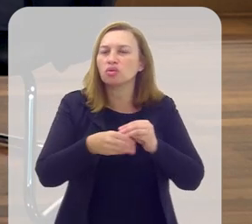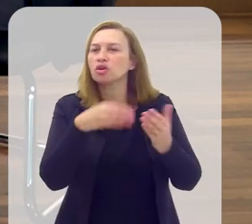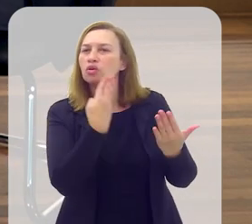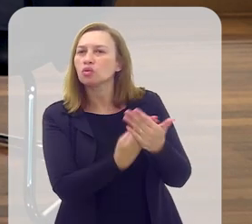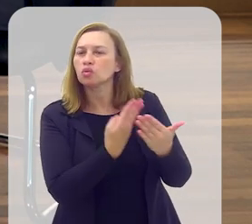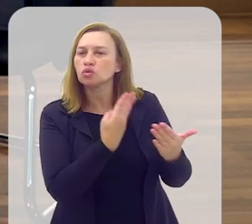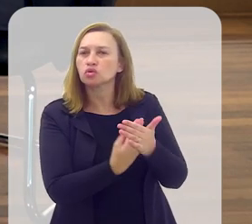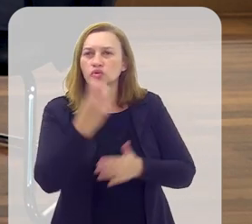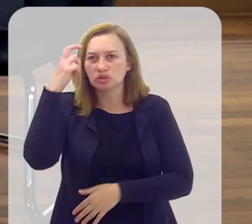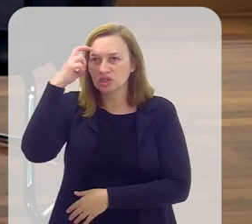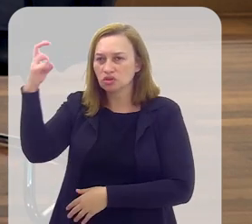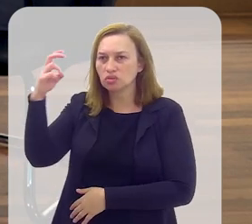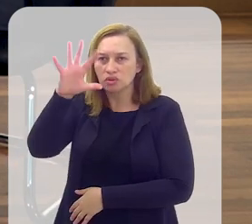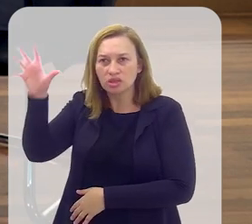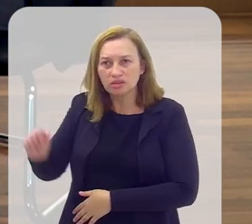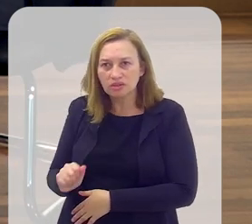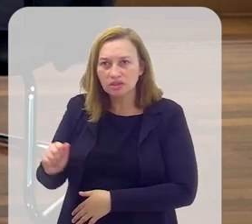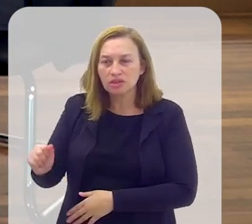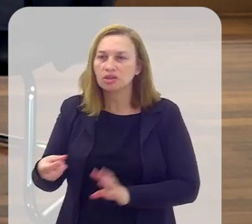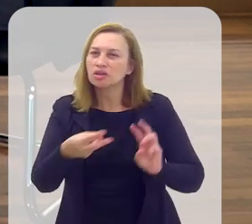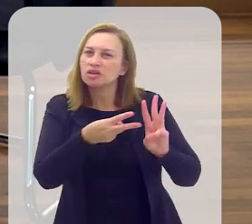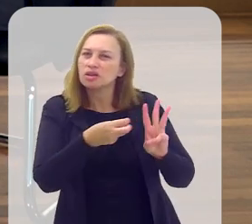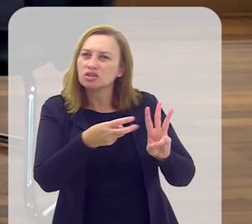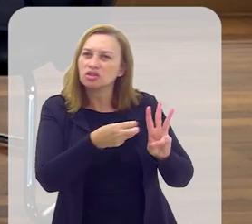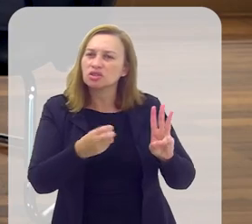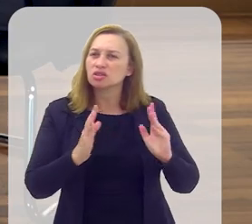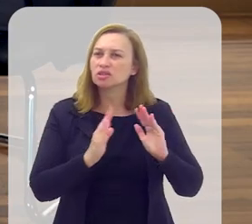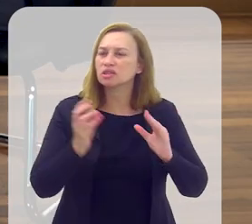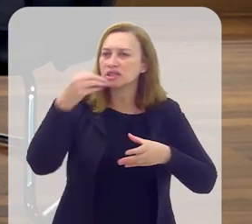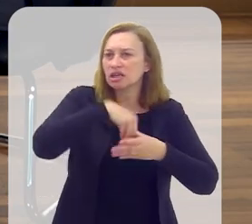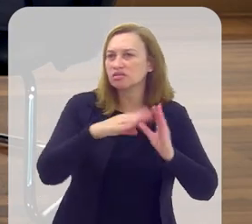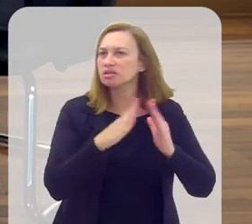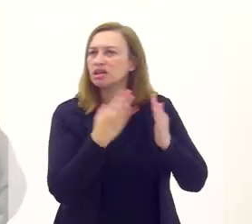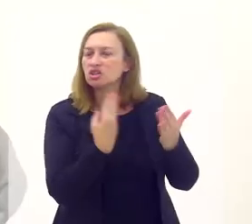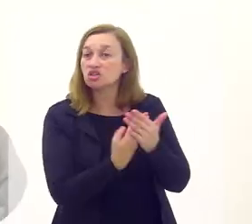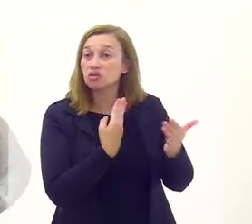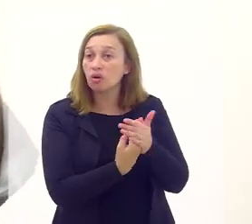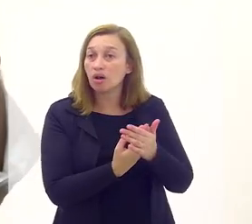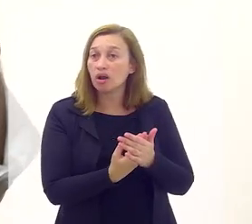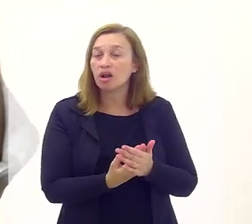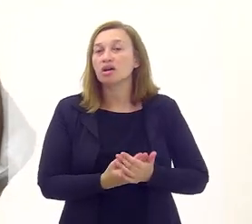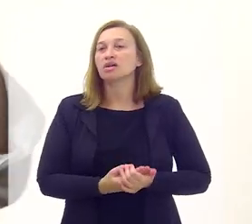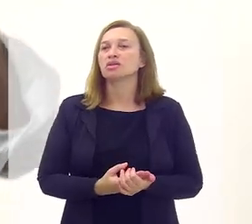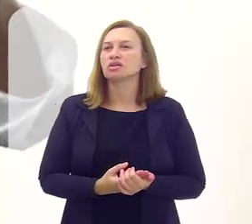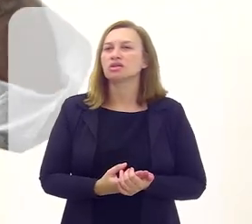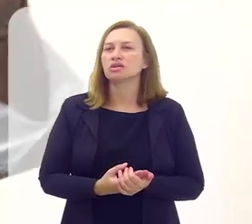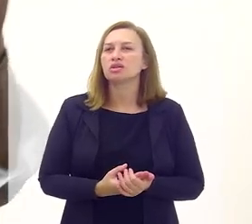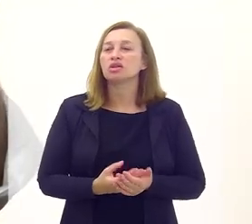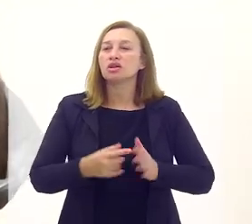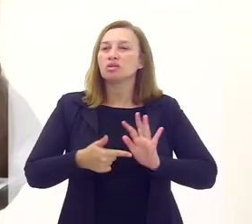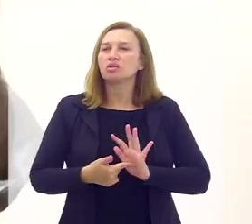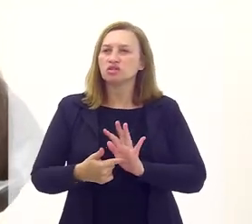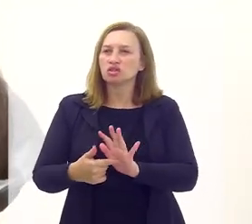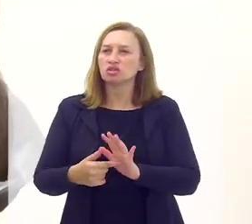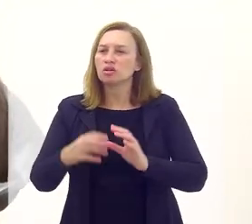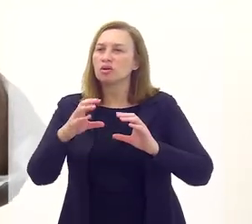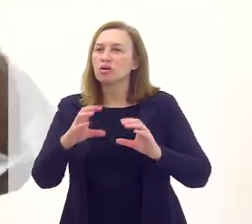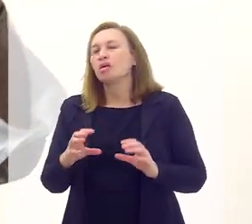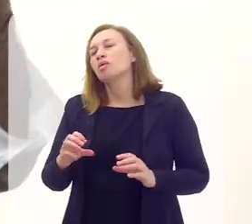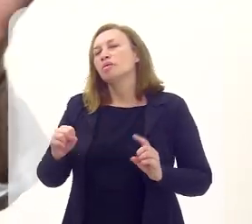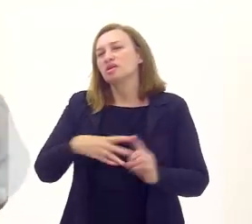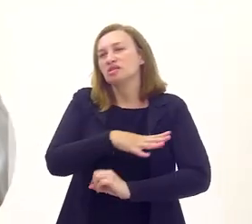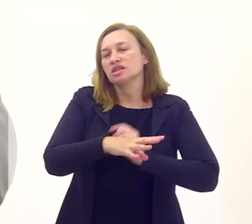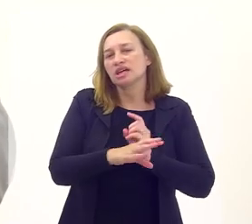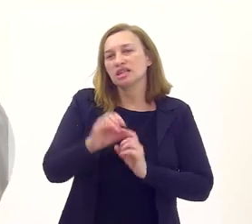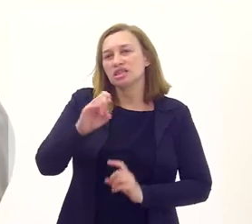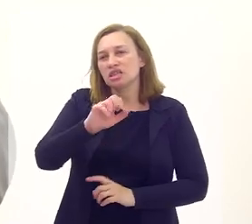introduzir o estudo das culturas africanas e indígenas nas escolas. Então, esse Rolé Carioca é um movimento da sociedade civil.